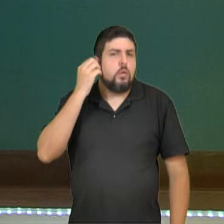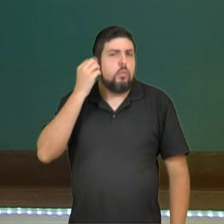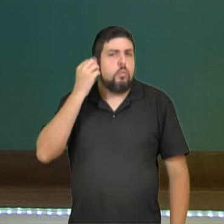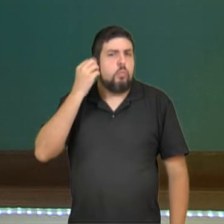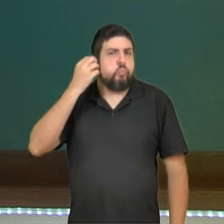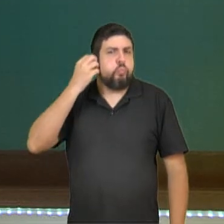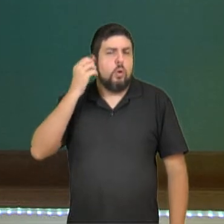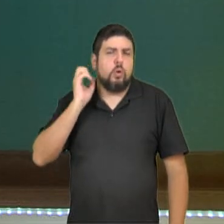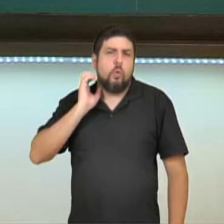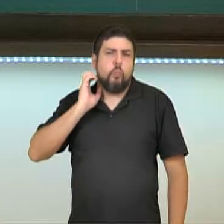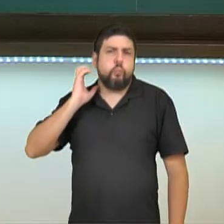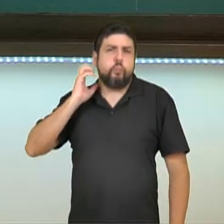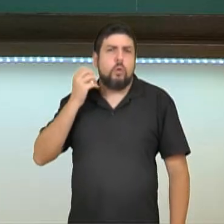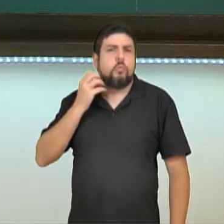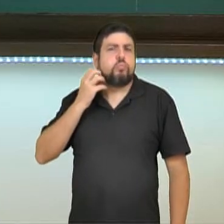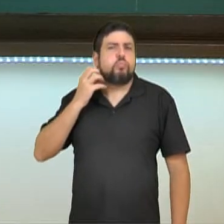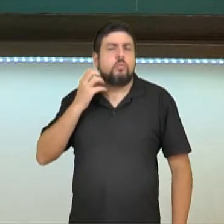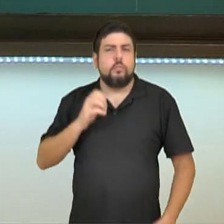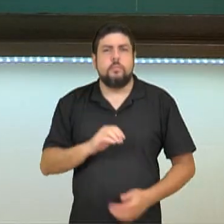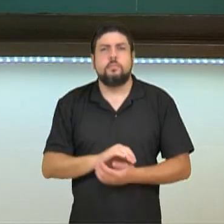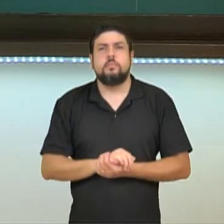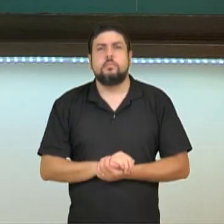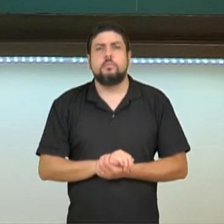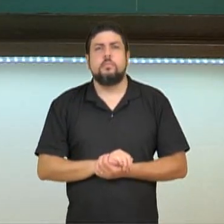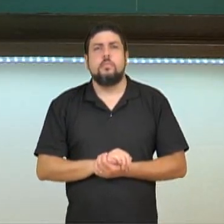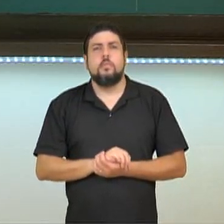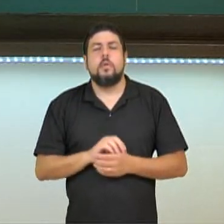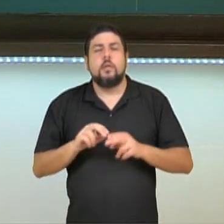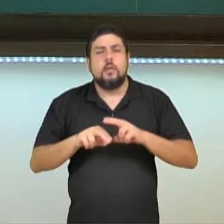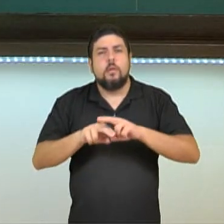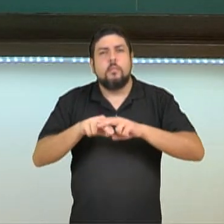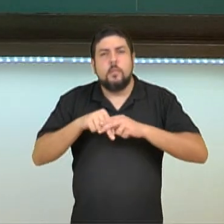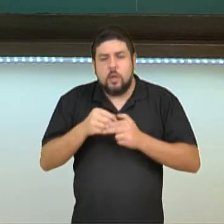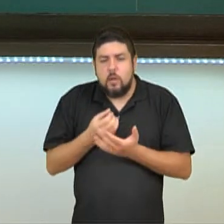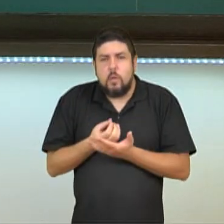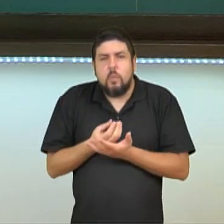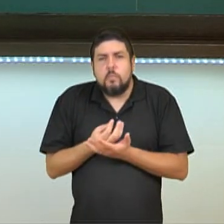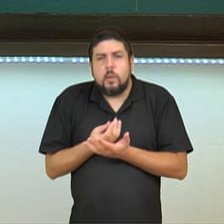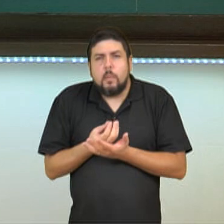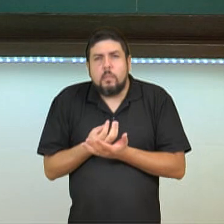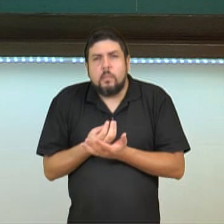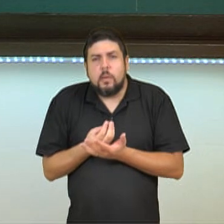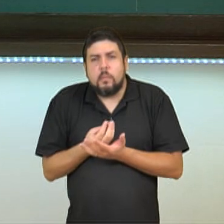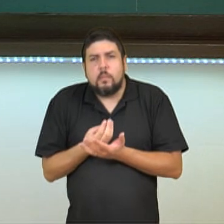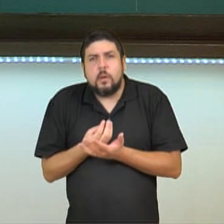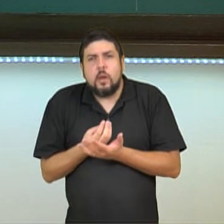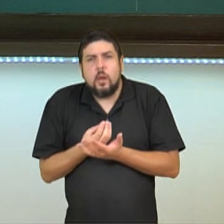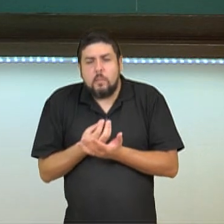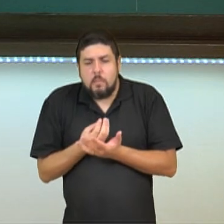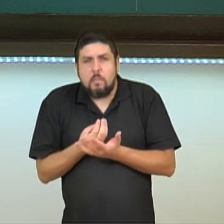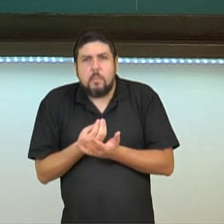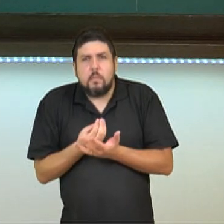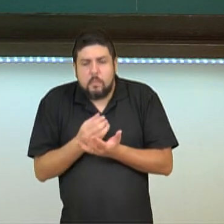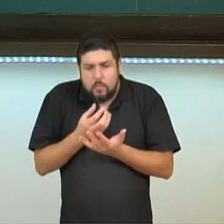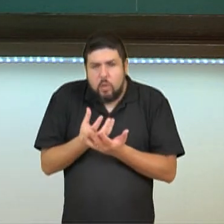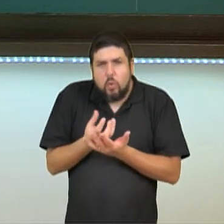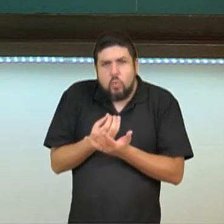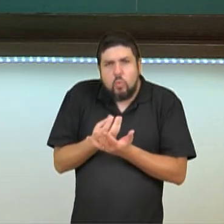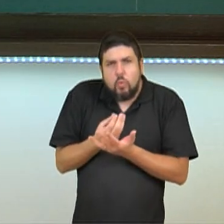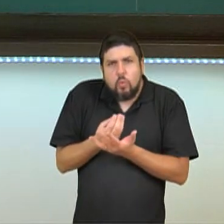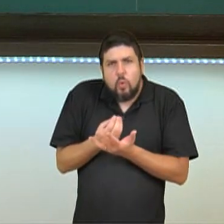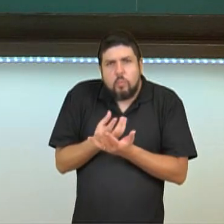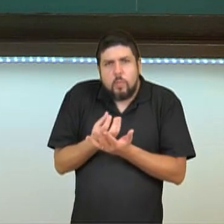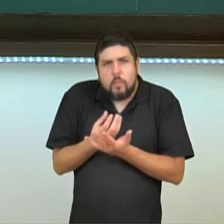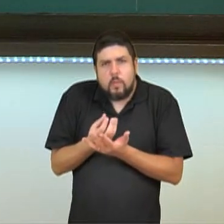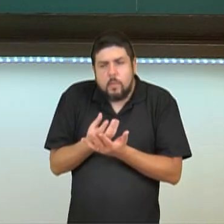pequenas ínguas, esses pequenos inchaços, por conta dessa multiplicação de glóbulos brancos em função do